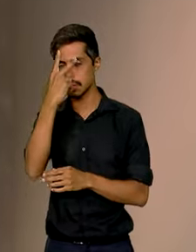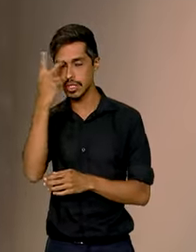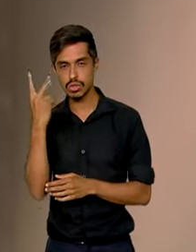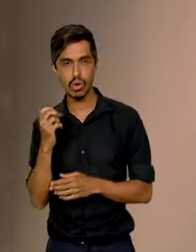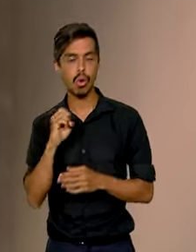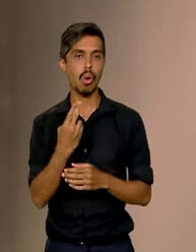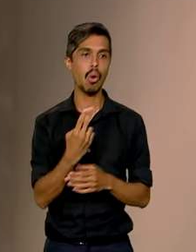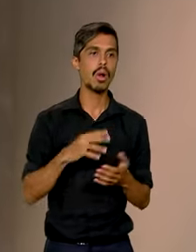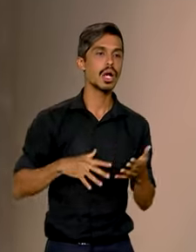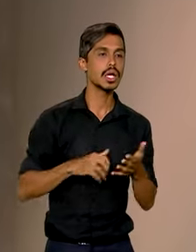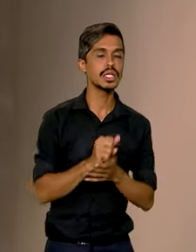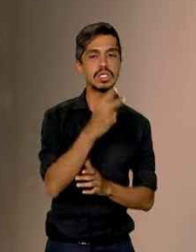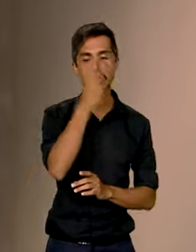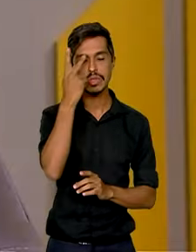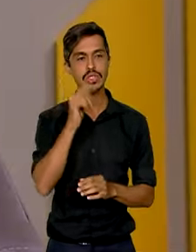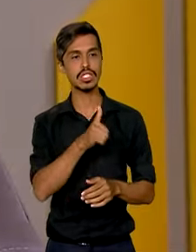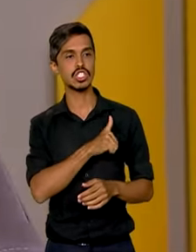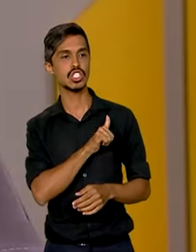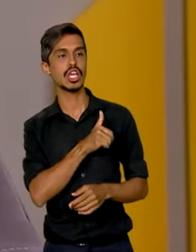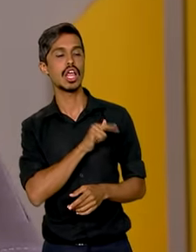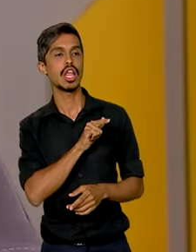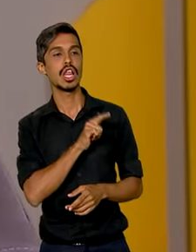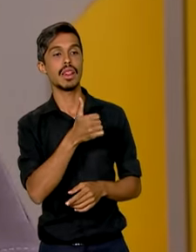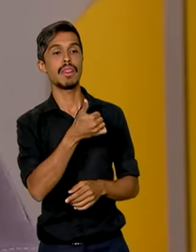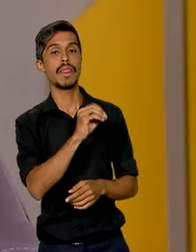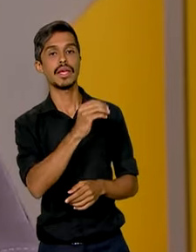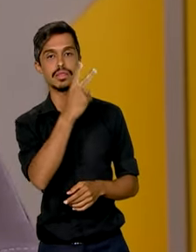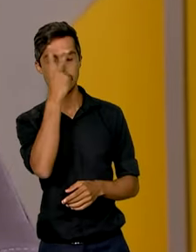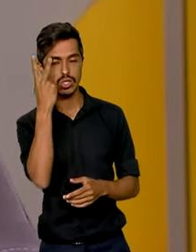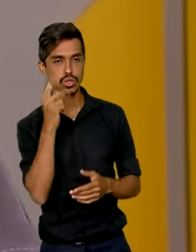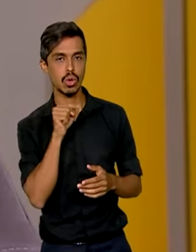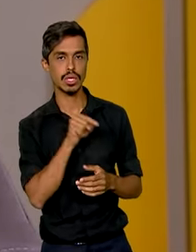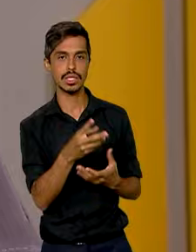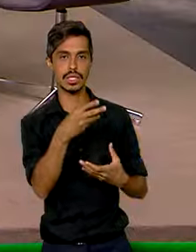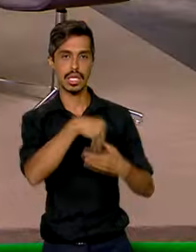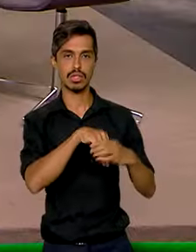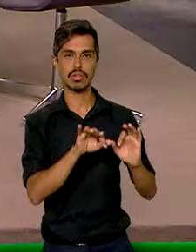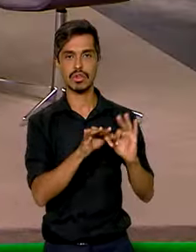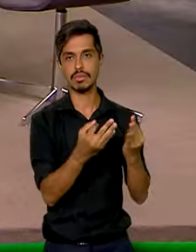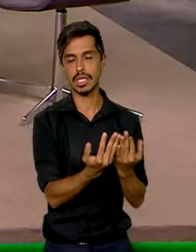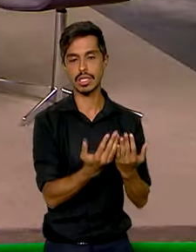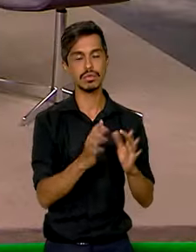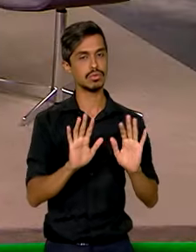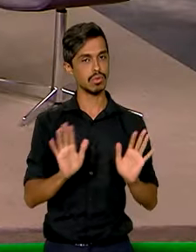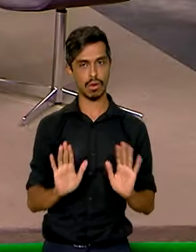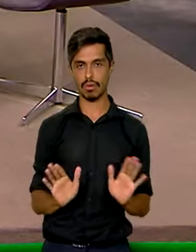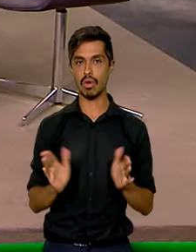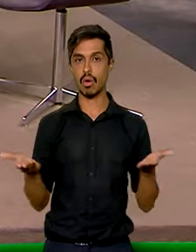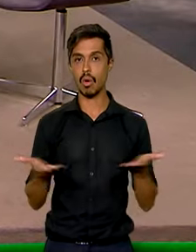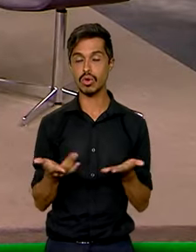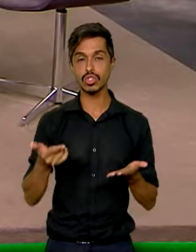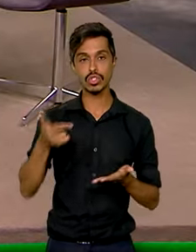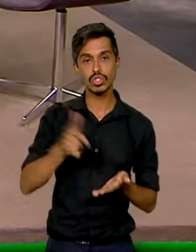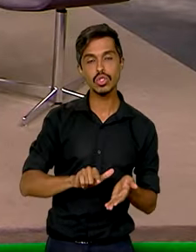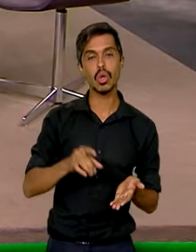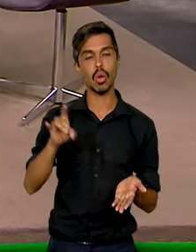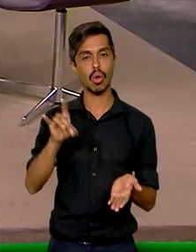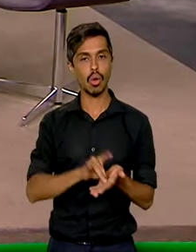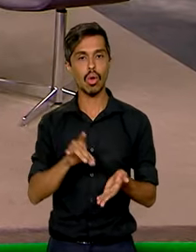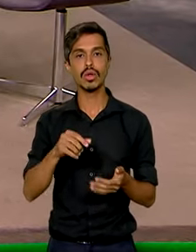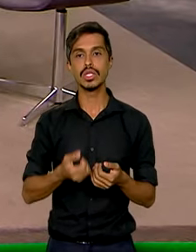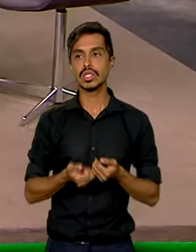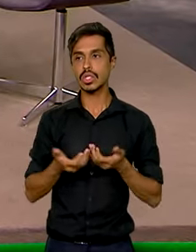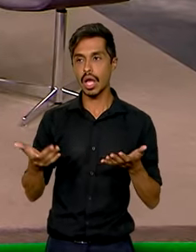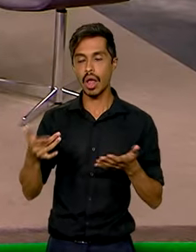para um cadastro que tinha 10 pessoas dentro daquela família. Hoje em dia, não. Nós fizemos realmente o relançamento do programa e a